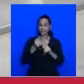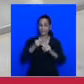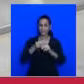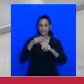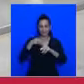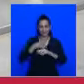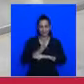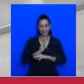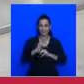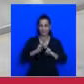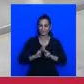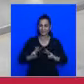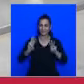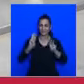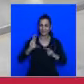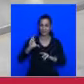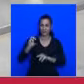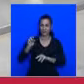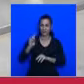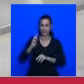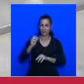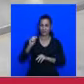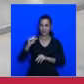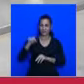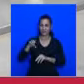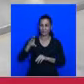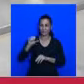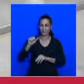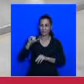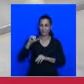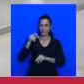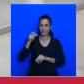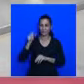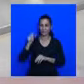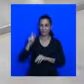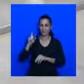acessando a página da Caixa, loterias.caixa.gov.br.